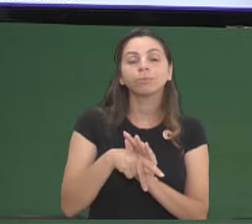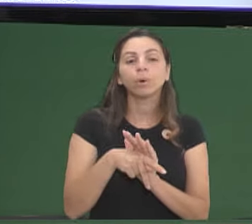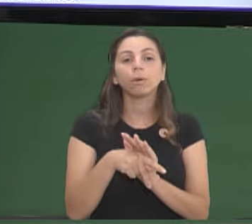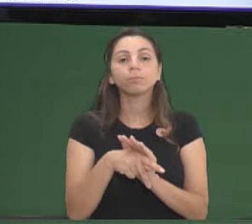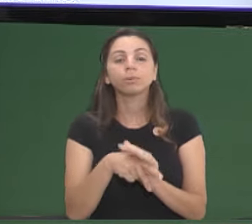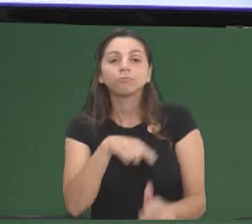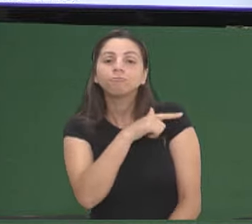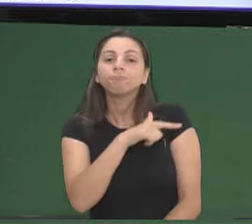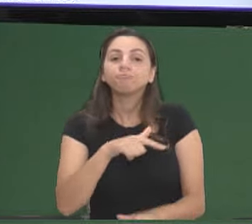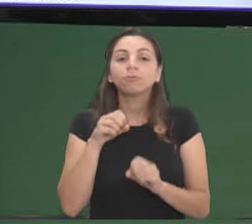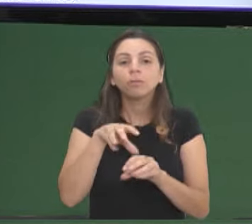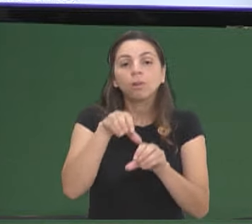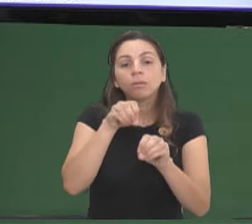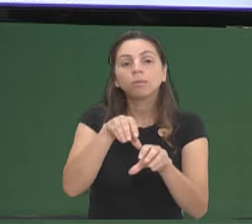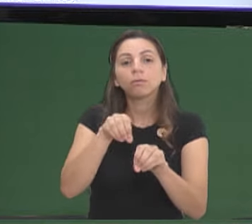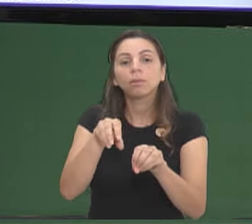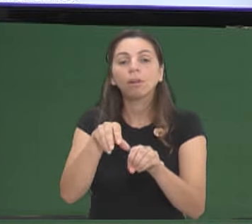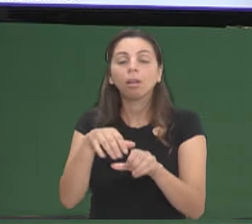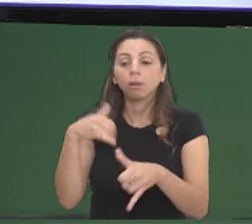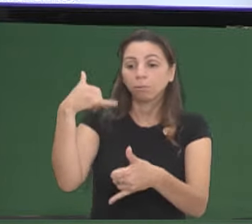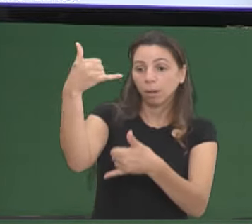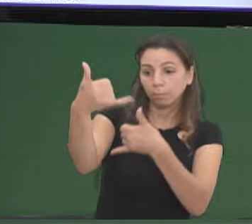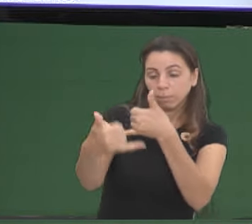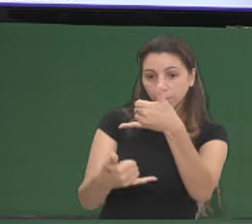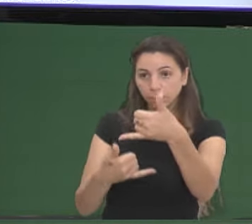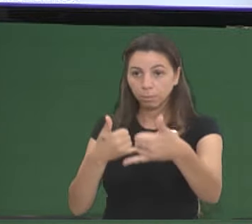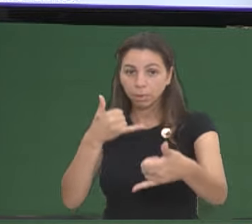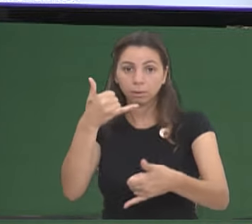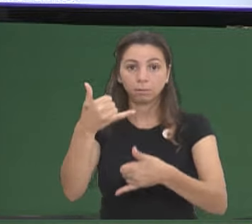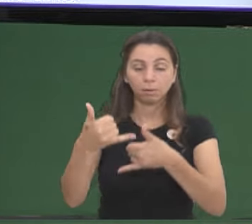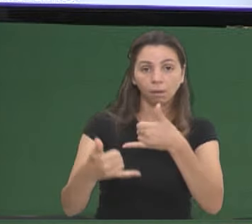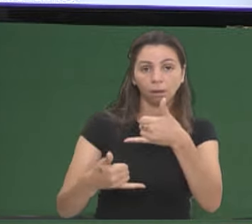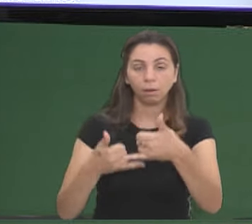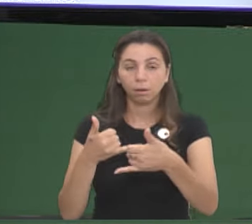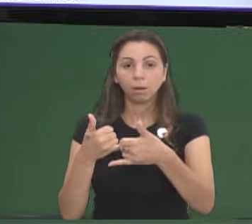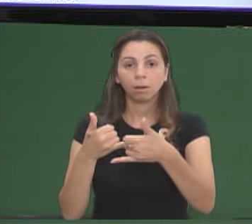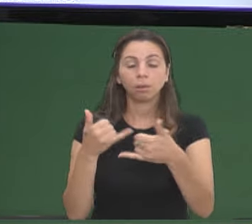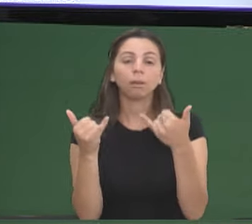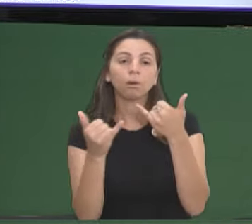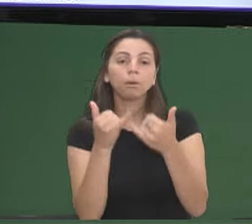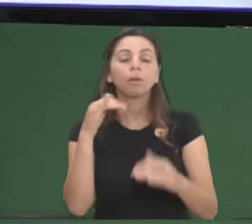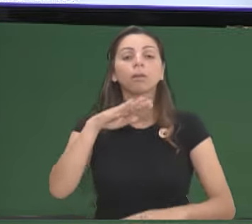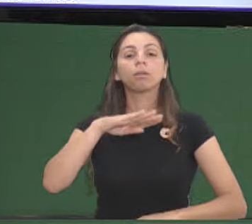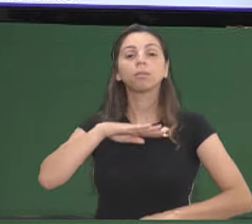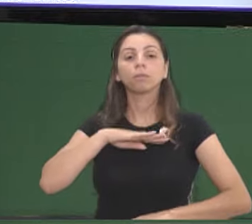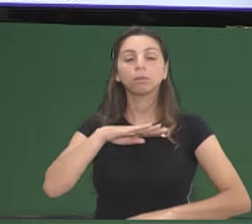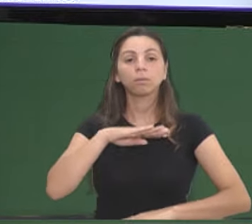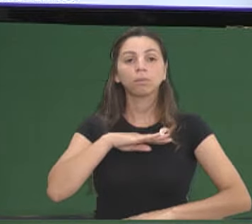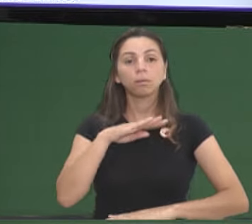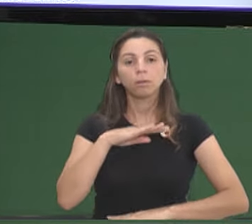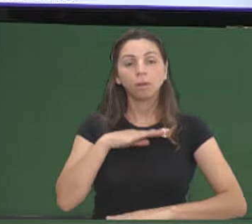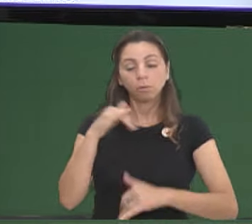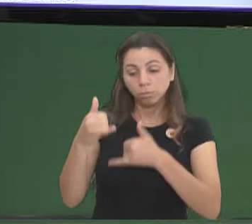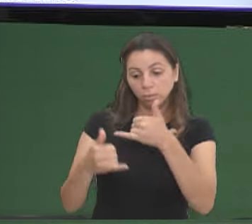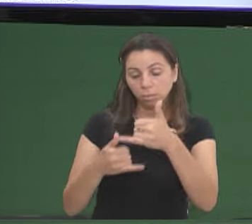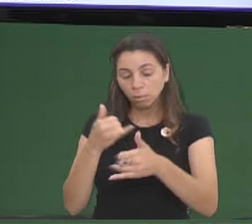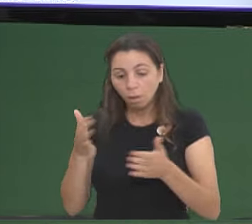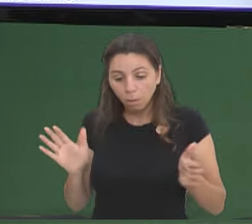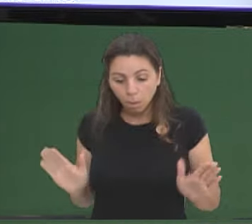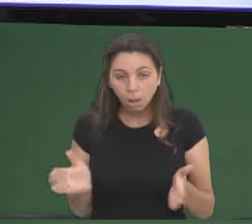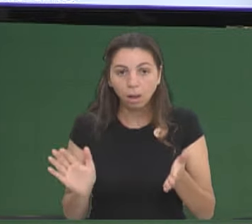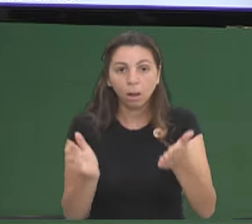educativo? É um jogo, é uma brincadeira que simula uma situação de jogo, uma parte do jogo, e faz com que a gente aprimore esse gesto